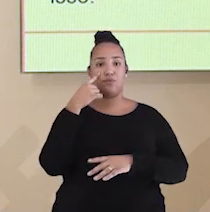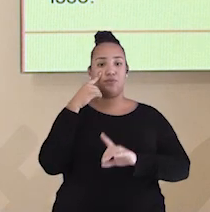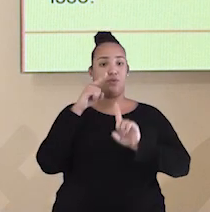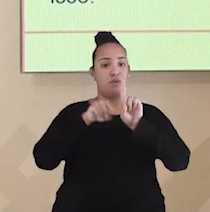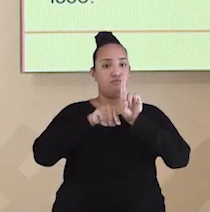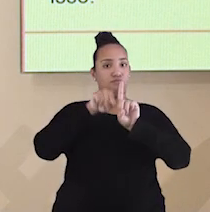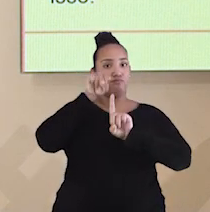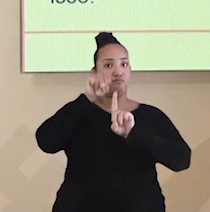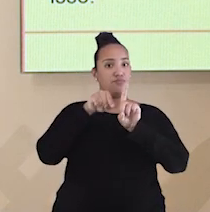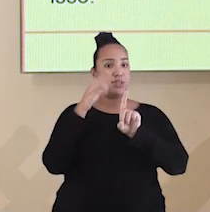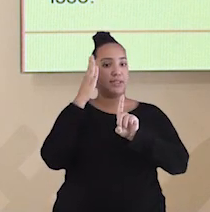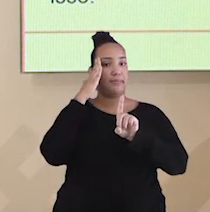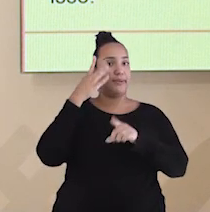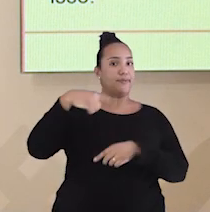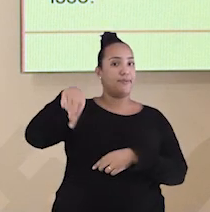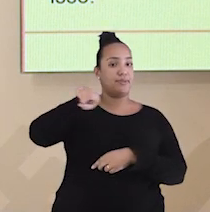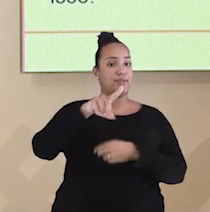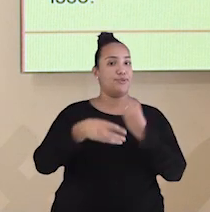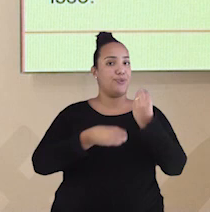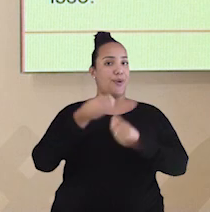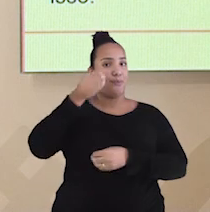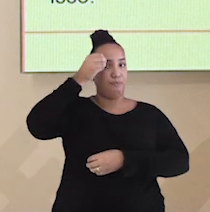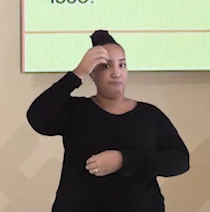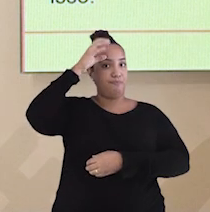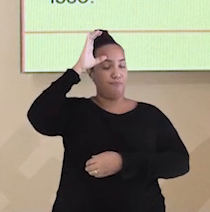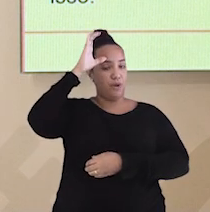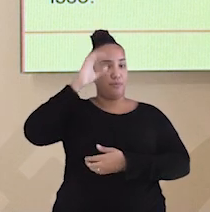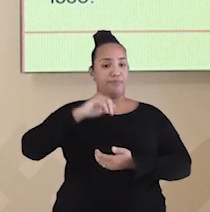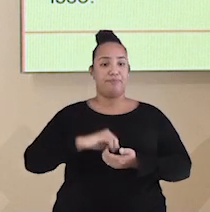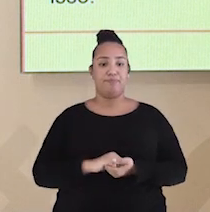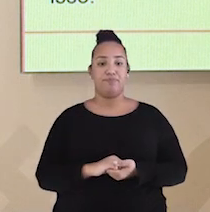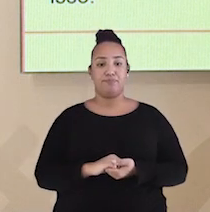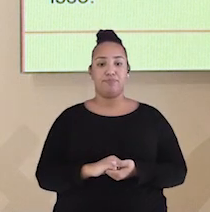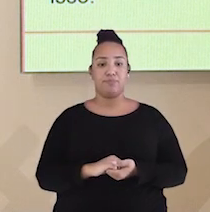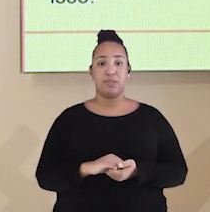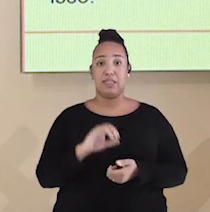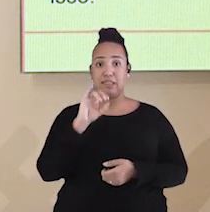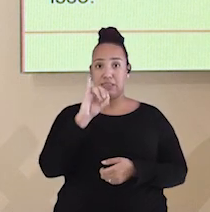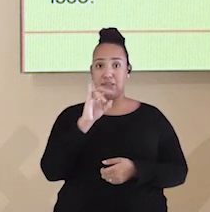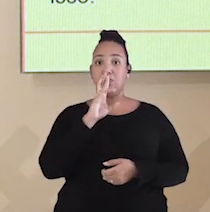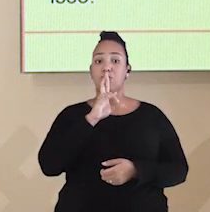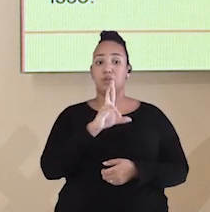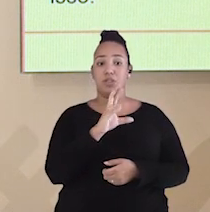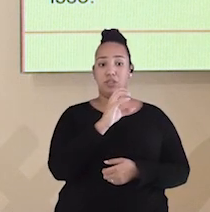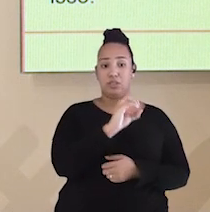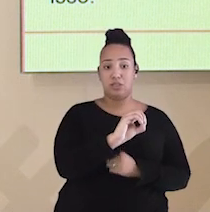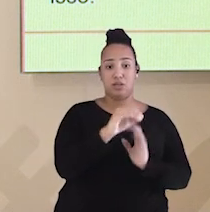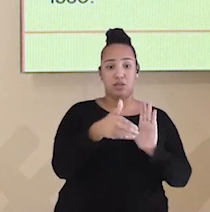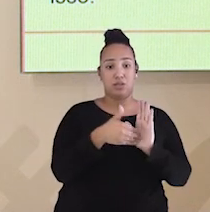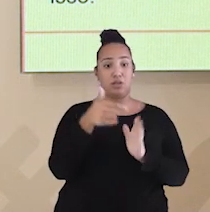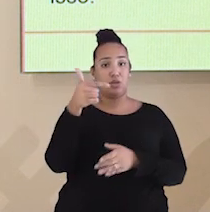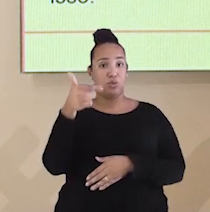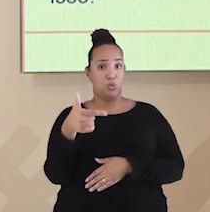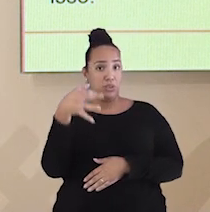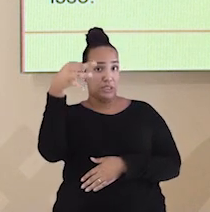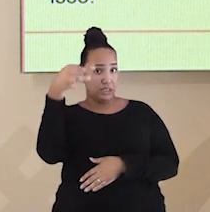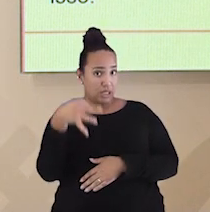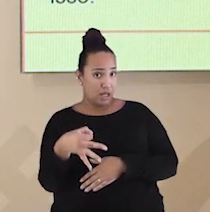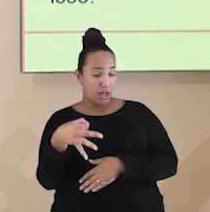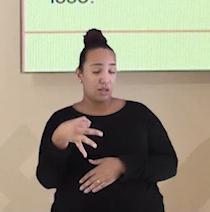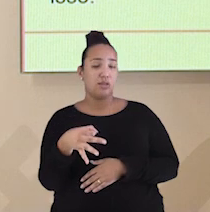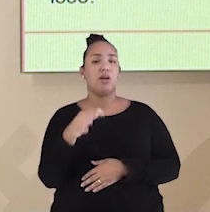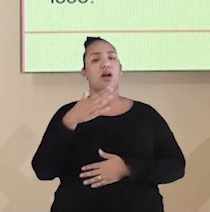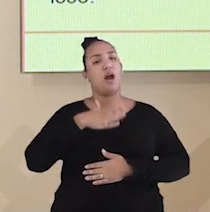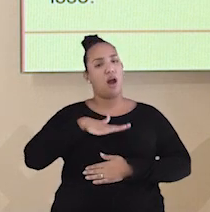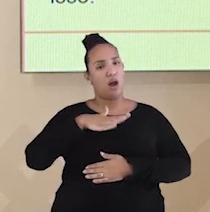olhadinha aqui no nosso termômetro para ver como que vocês estão. Se você acertou de 0 a 2 questões,